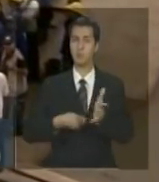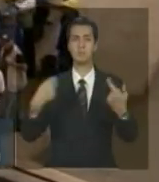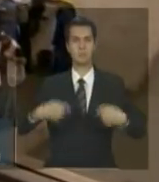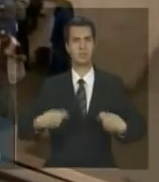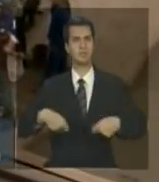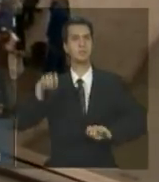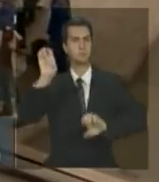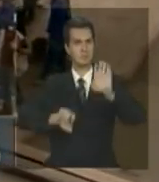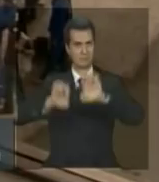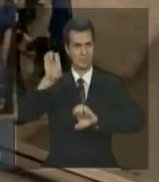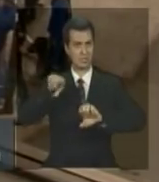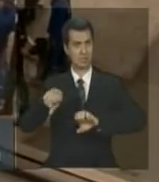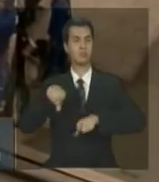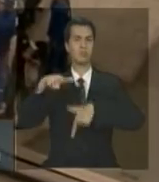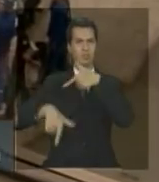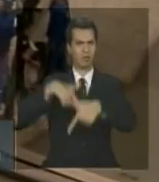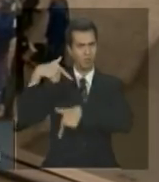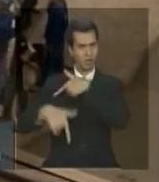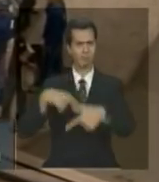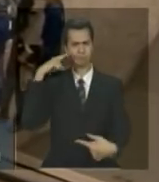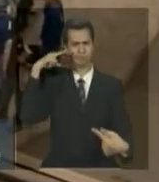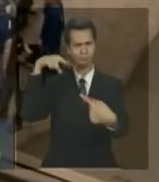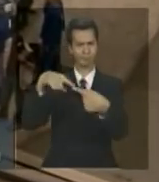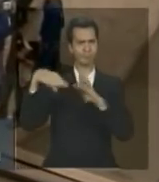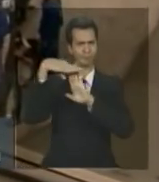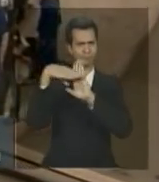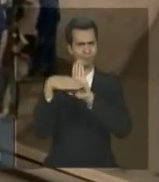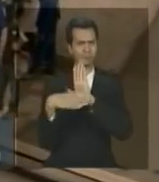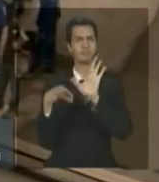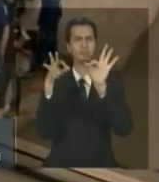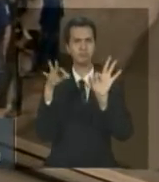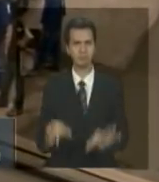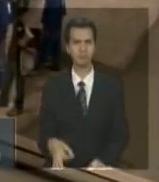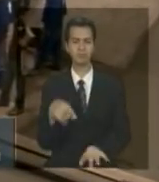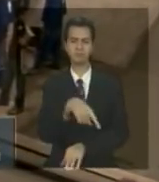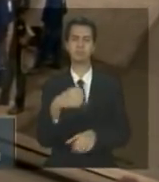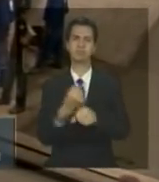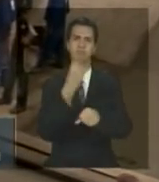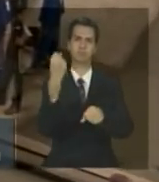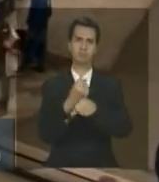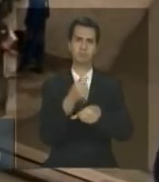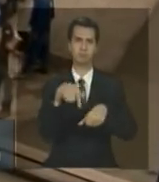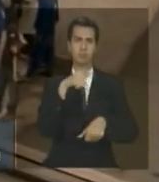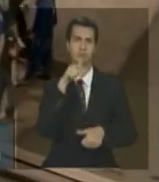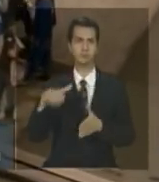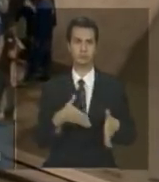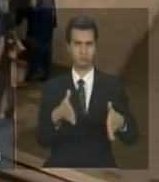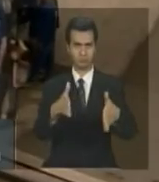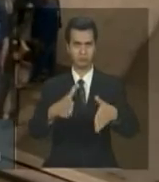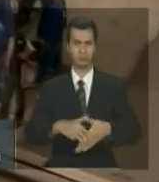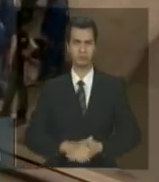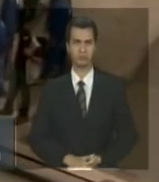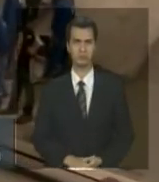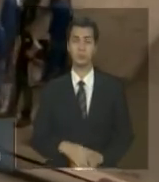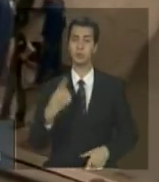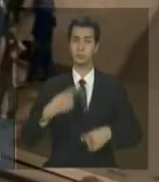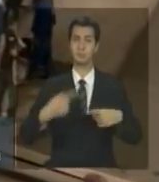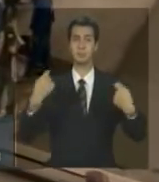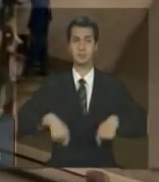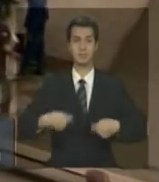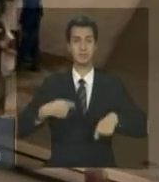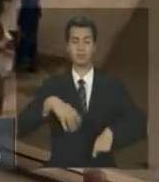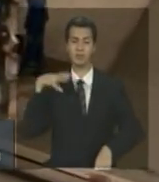agilidade, metas e resultados concretos em relação às obras do São Francisco, para que logo